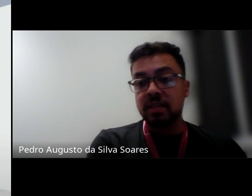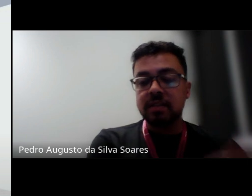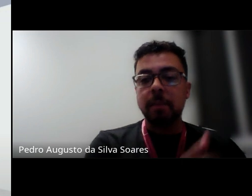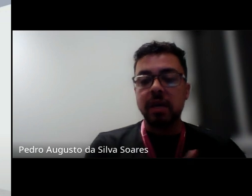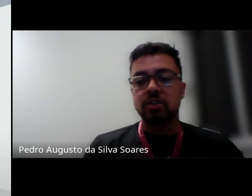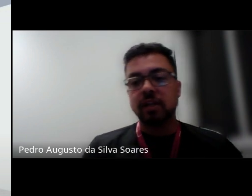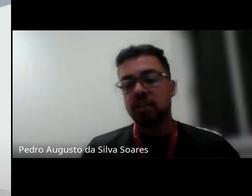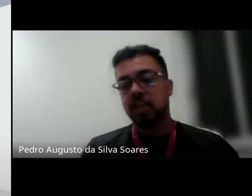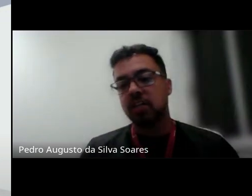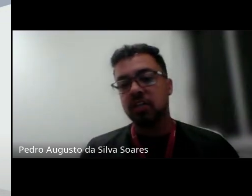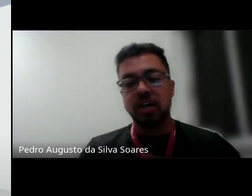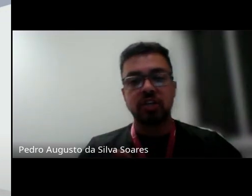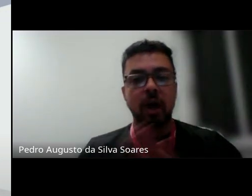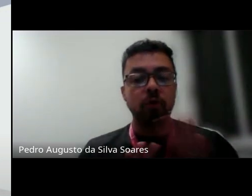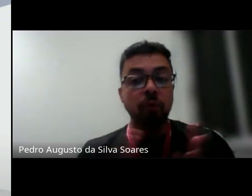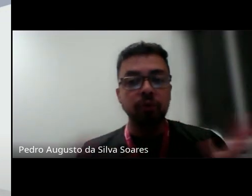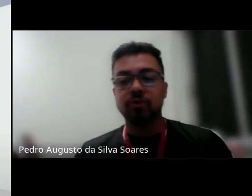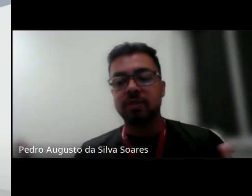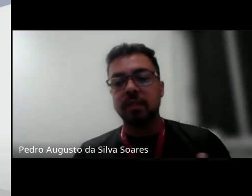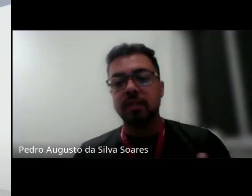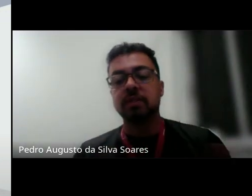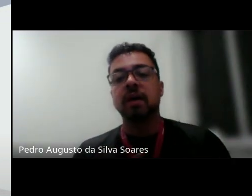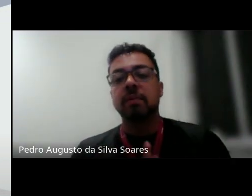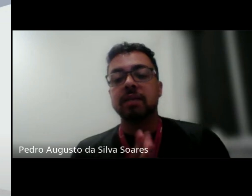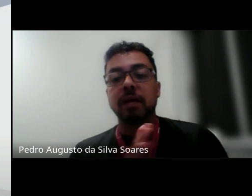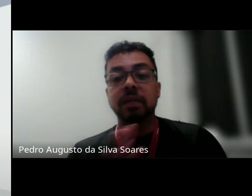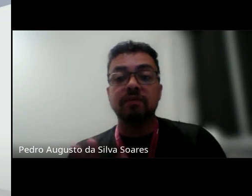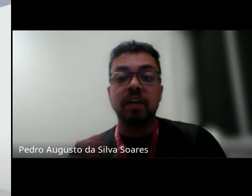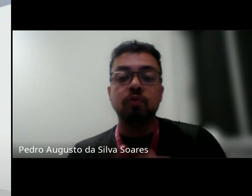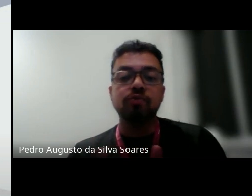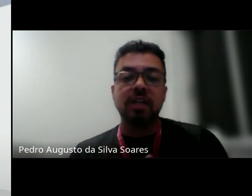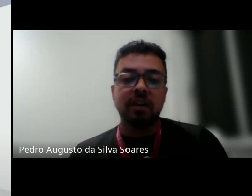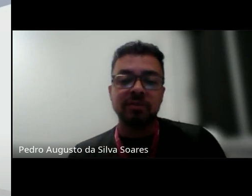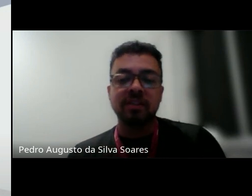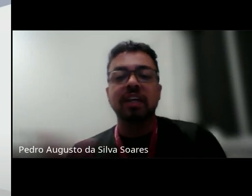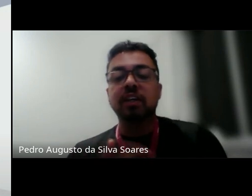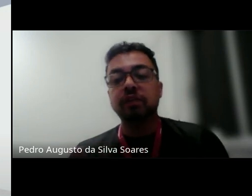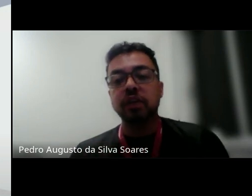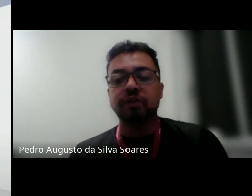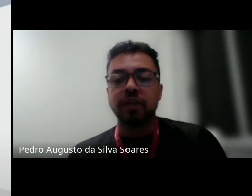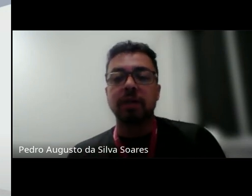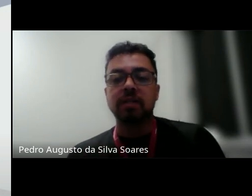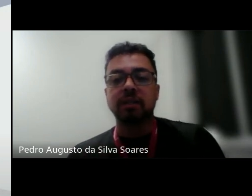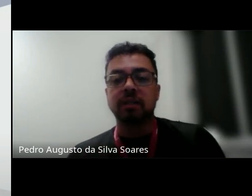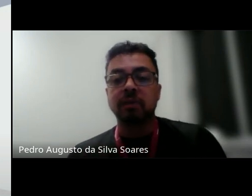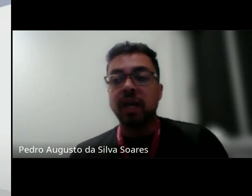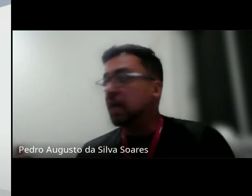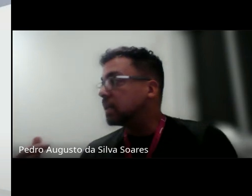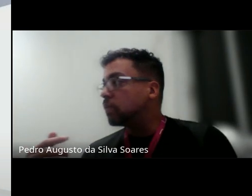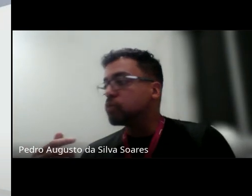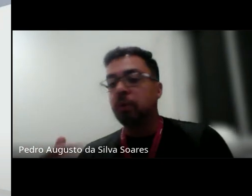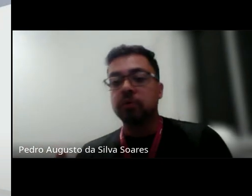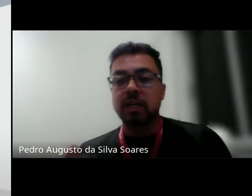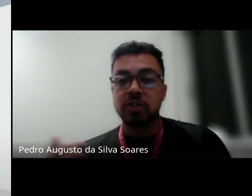Às vezes, na mente da gente, a gente acha que é algo muito simples, mas acaba que vem alguns erros e que o vídeo foi apresentando.